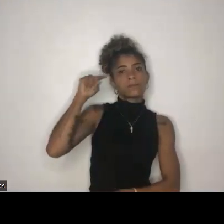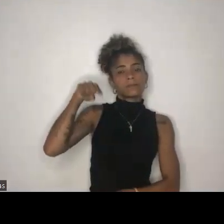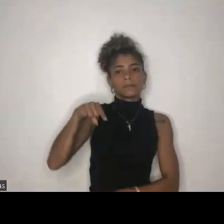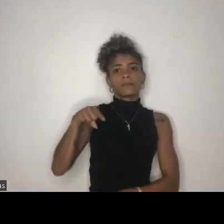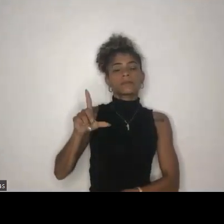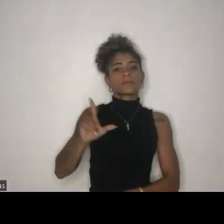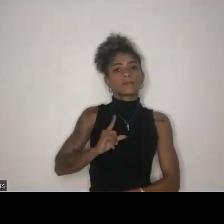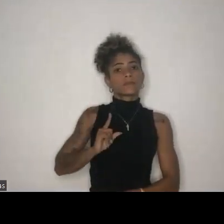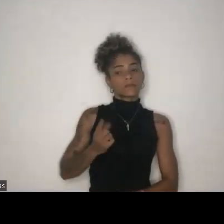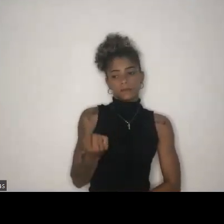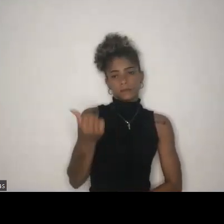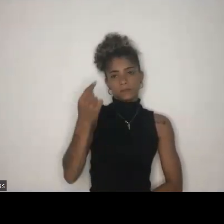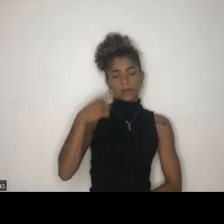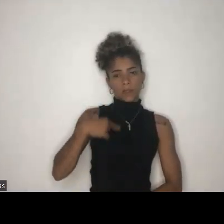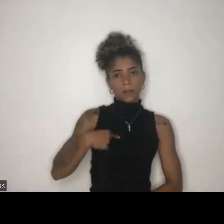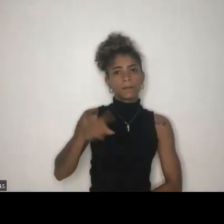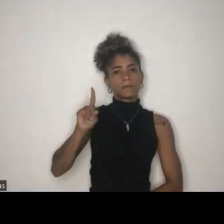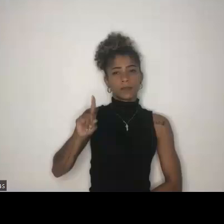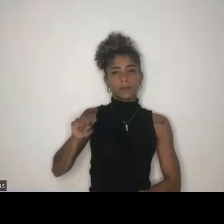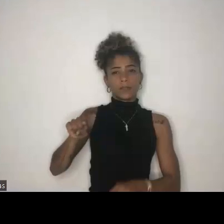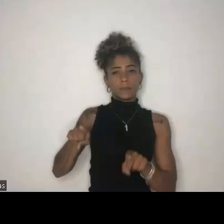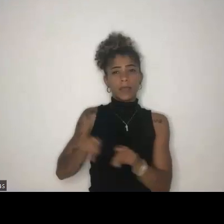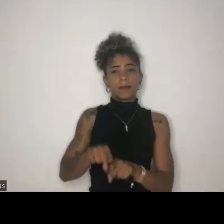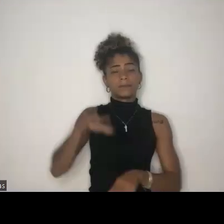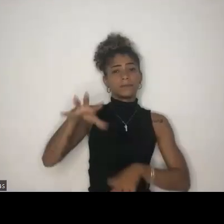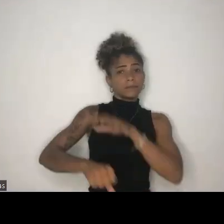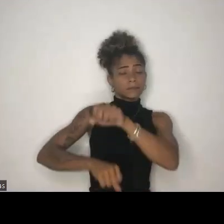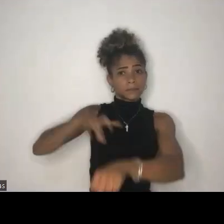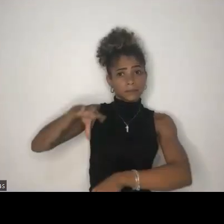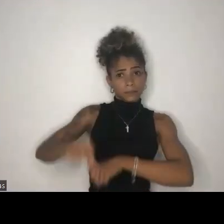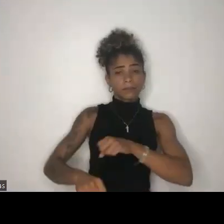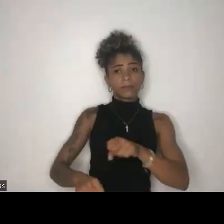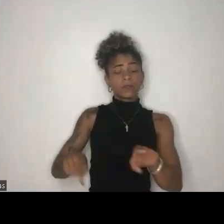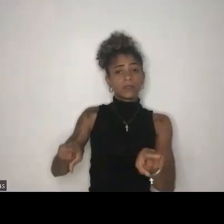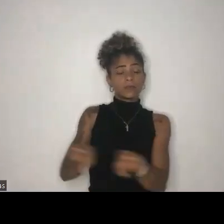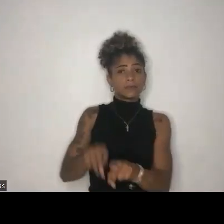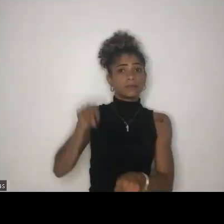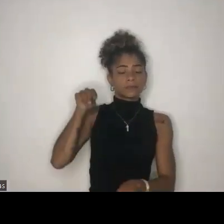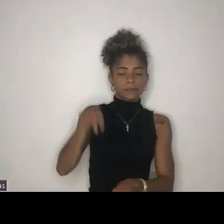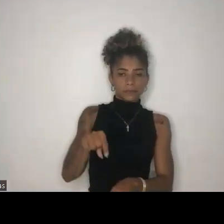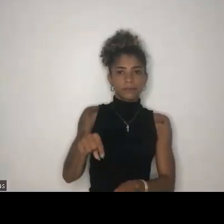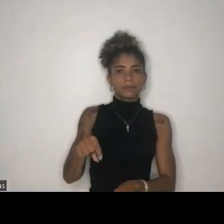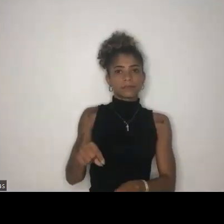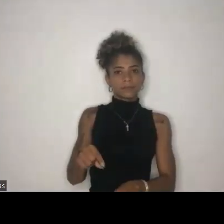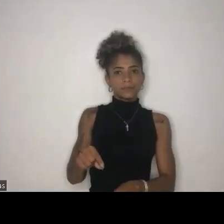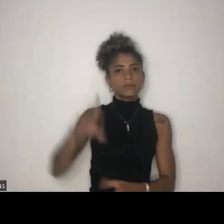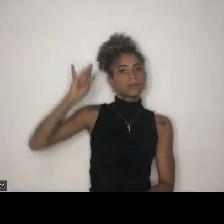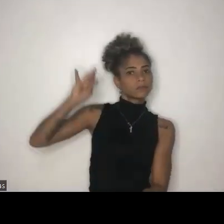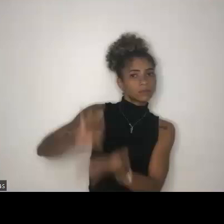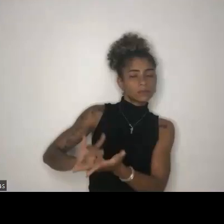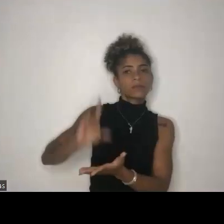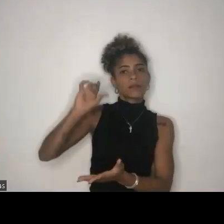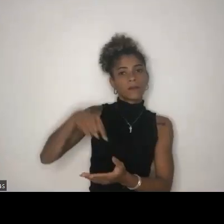reais eu mesmo catei osso Por osso num ato de numa área que tinha é uma certa